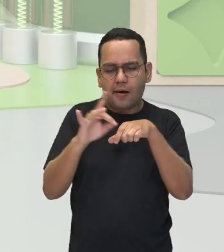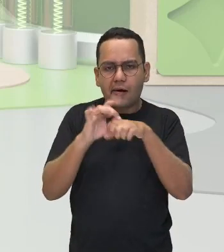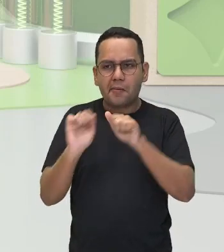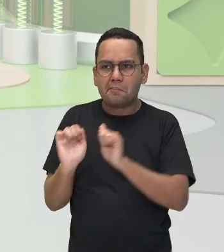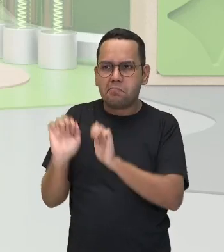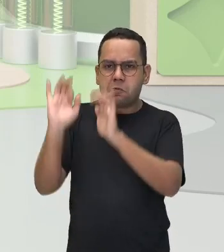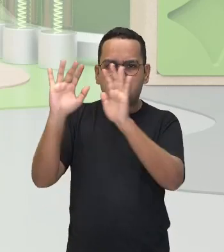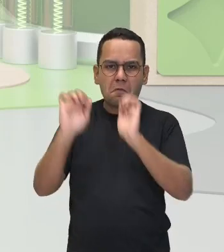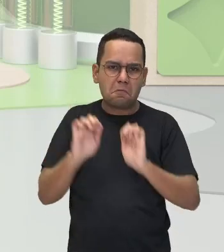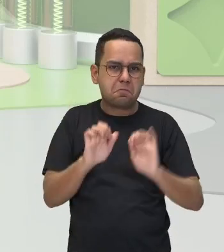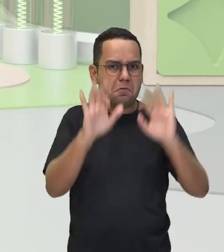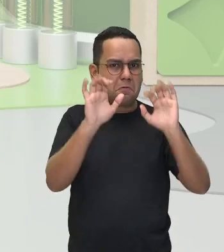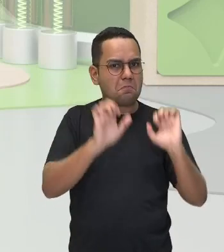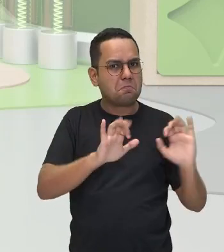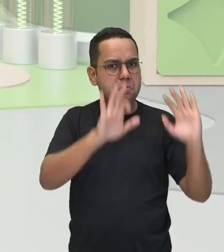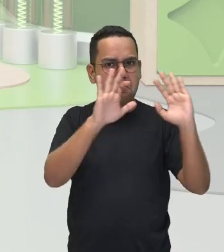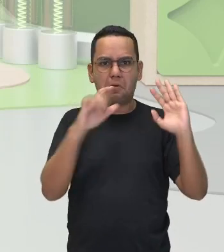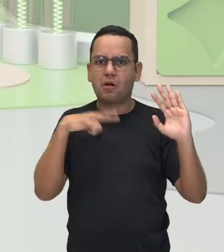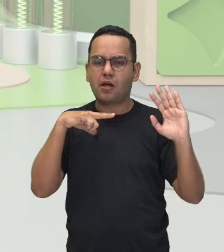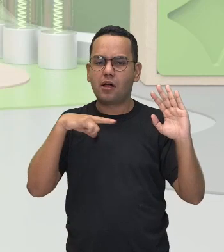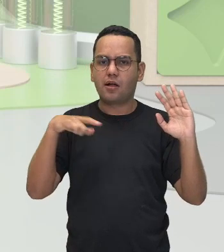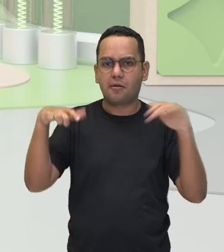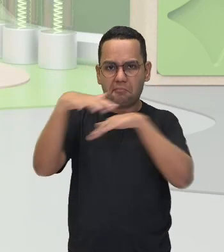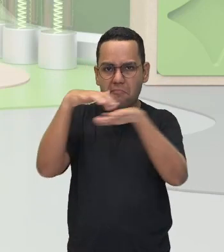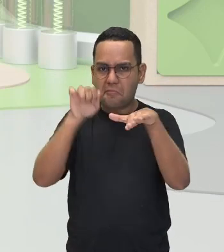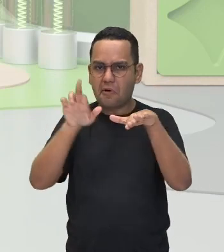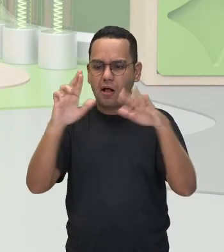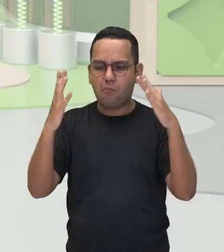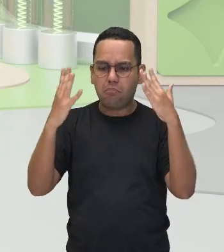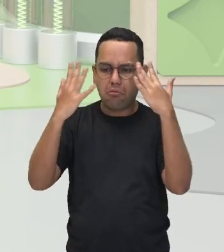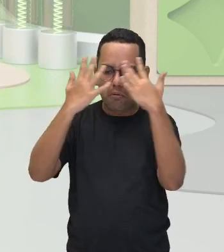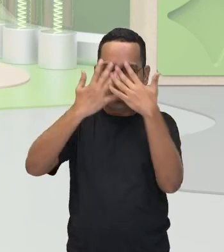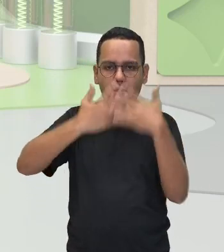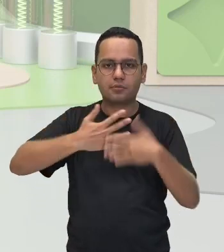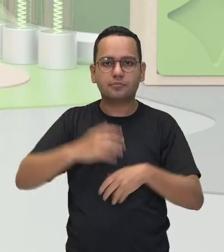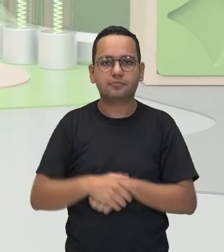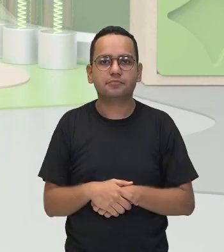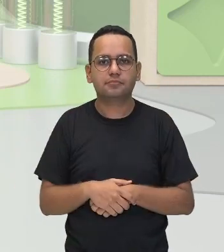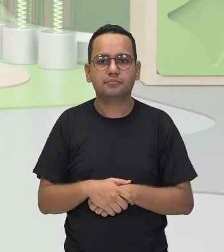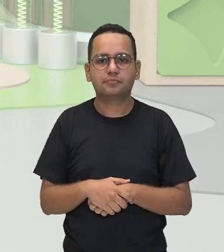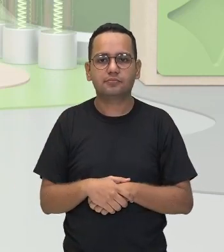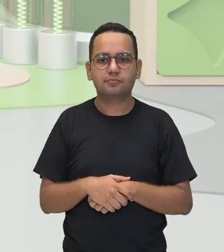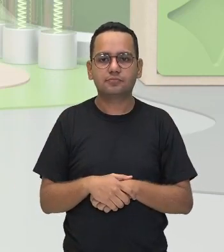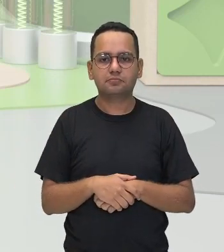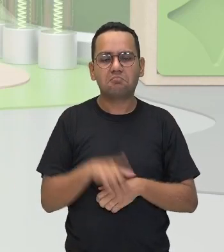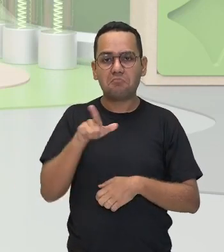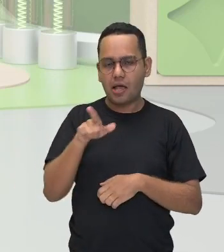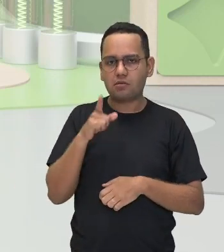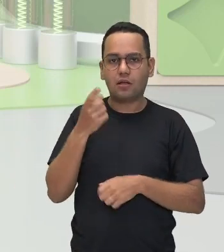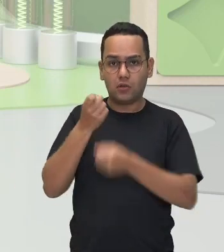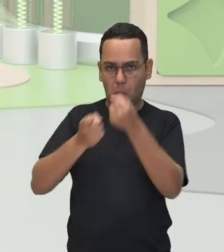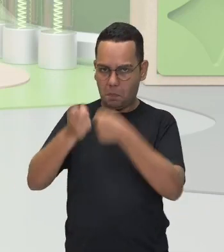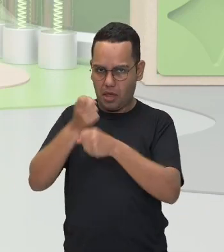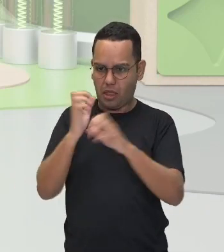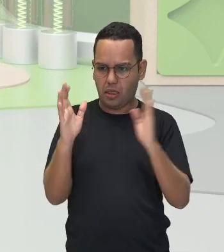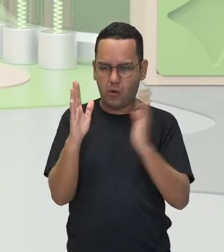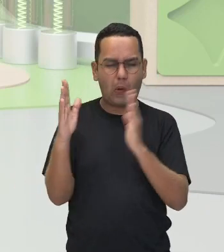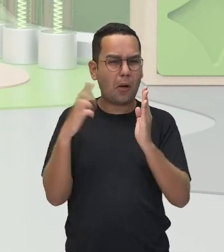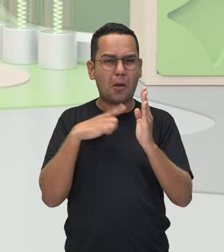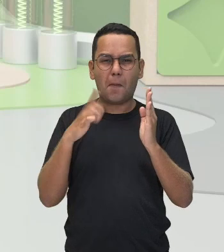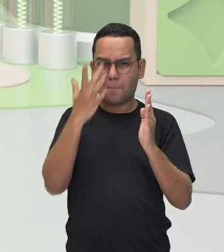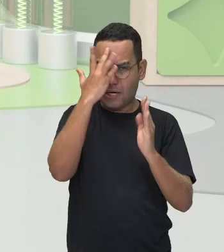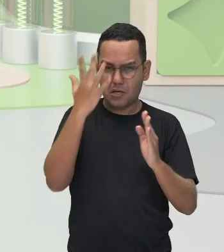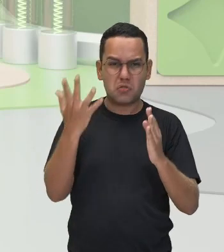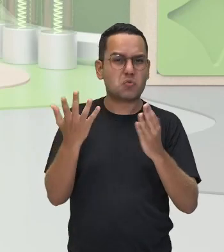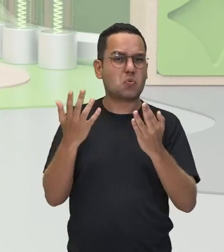em Londres, em 1952, em que muitas pessoas morreram, em que afetou a vida daquelas